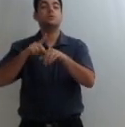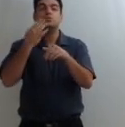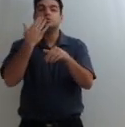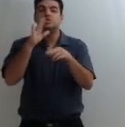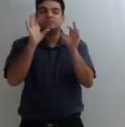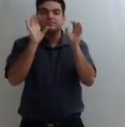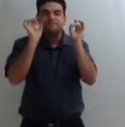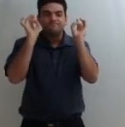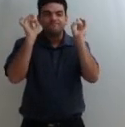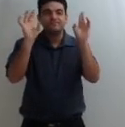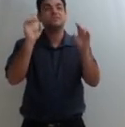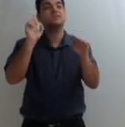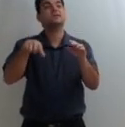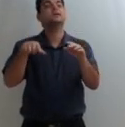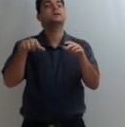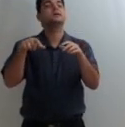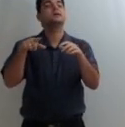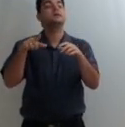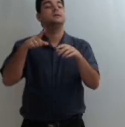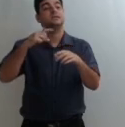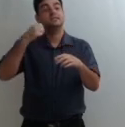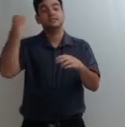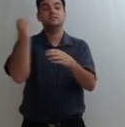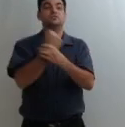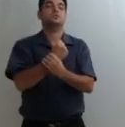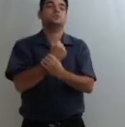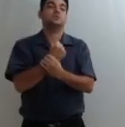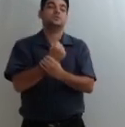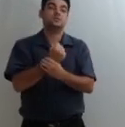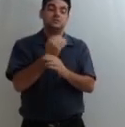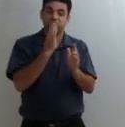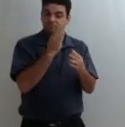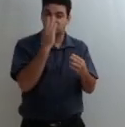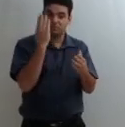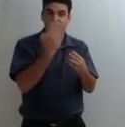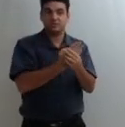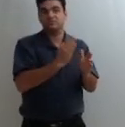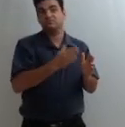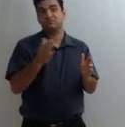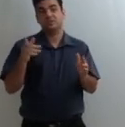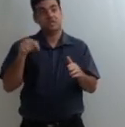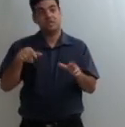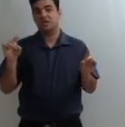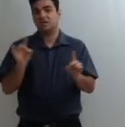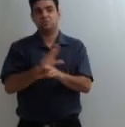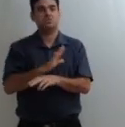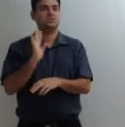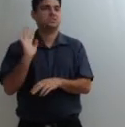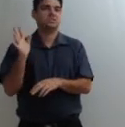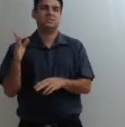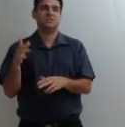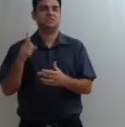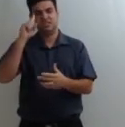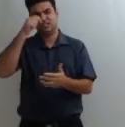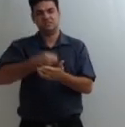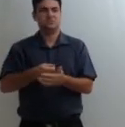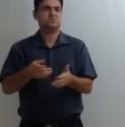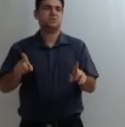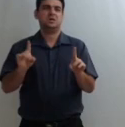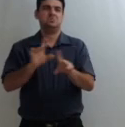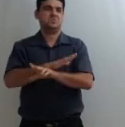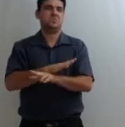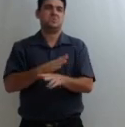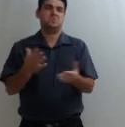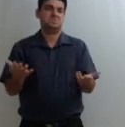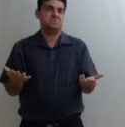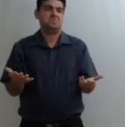é a necessidade de assegurar a instrução criminal. Já se encerrou, né, com a sentença, e sem contar